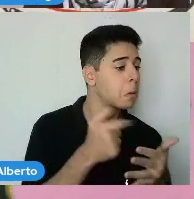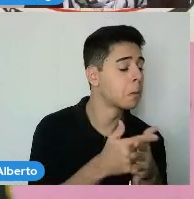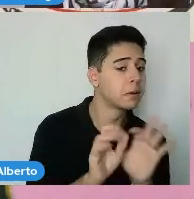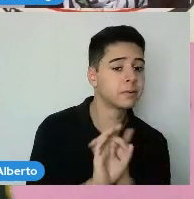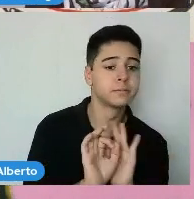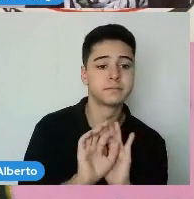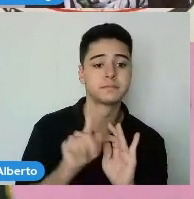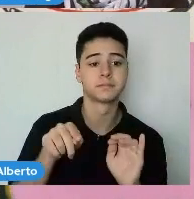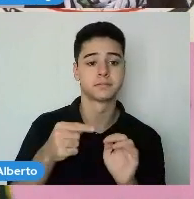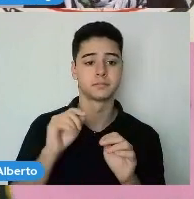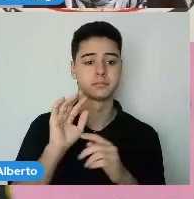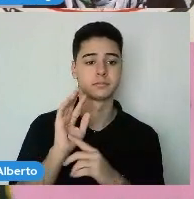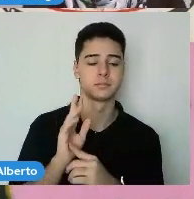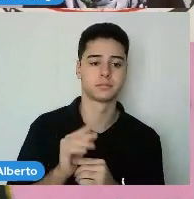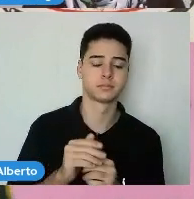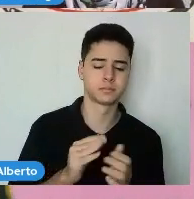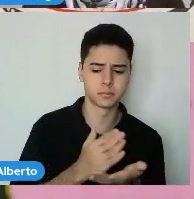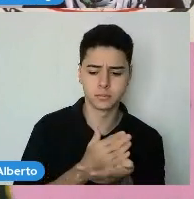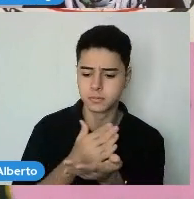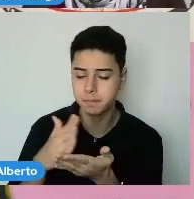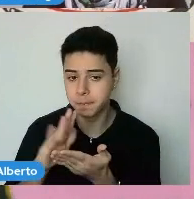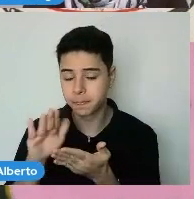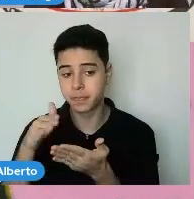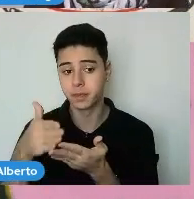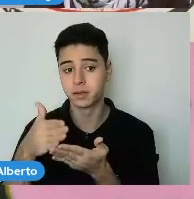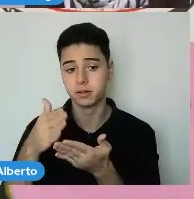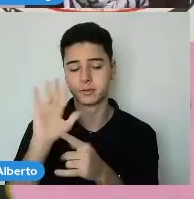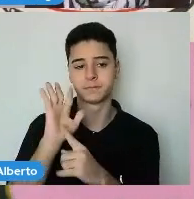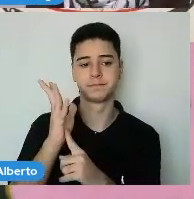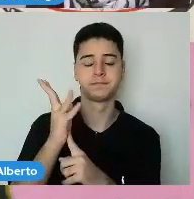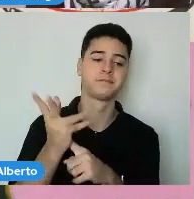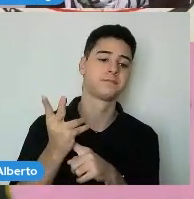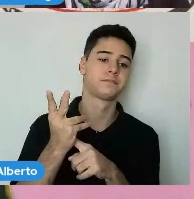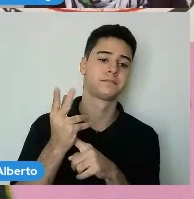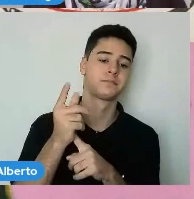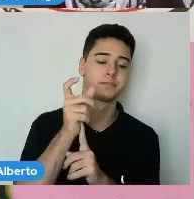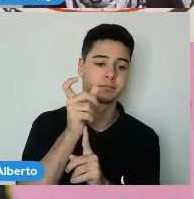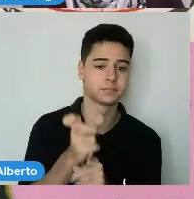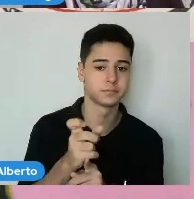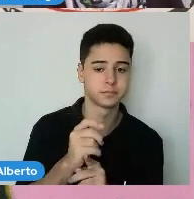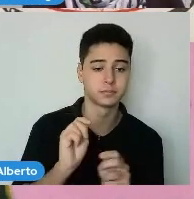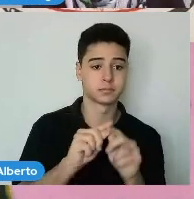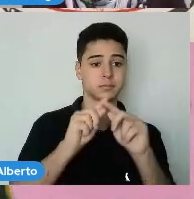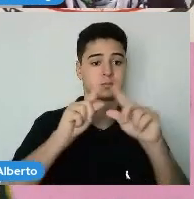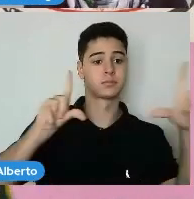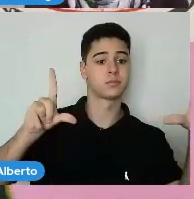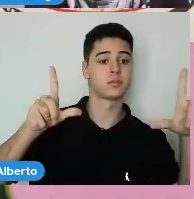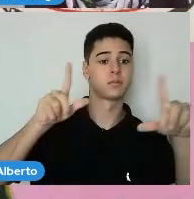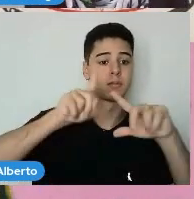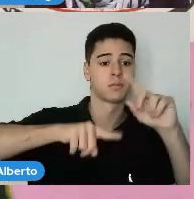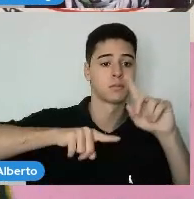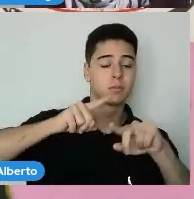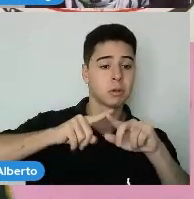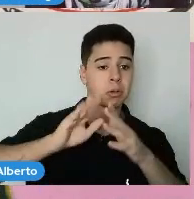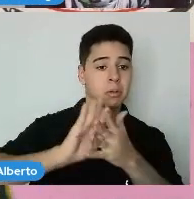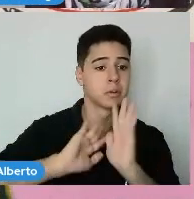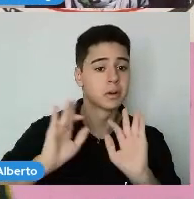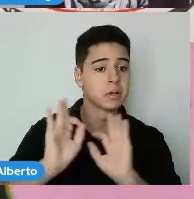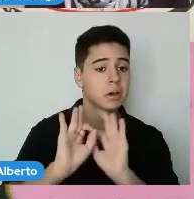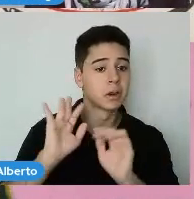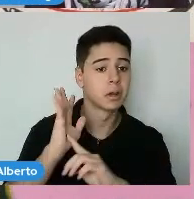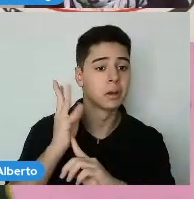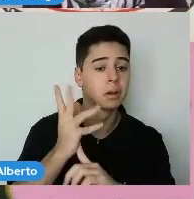são iniciativas dos artistas, ou seja, um outdoor de um produto não é arte urbana,